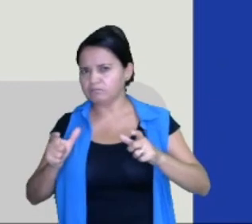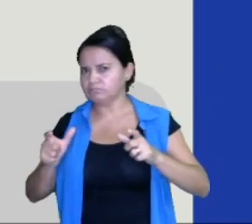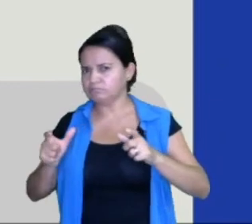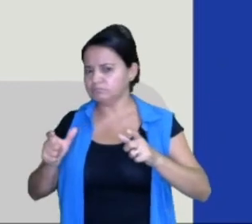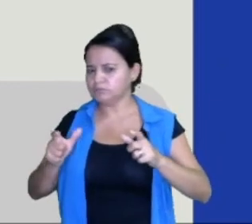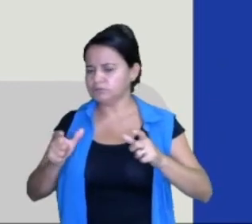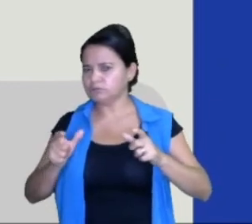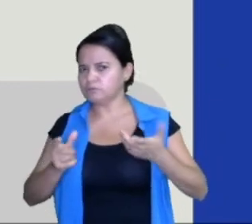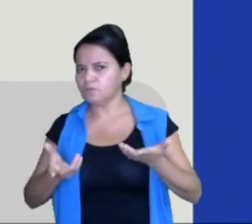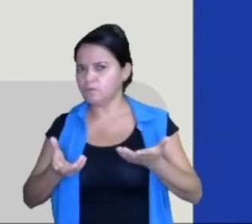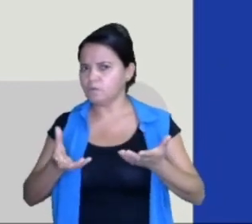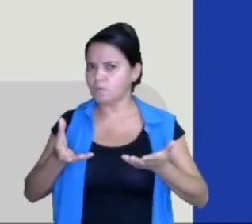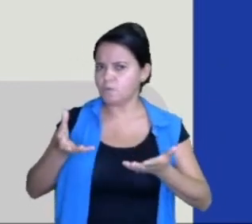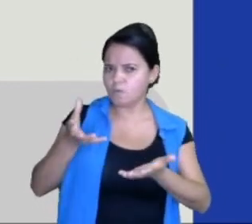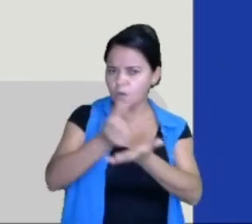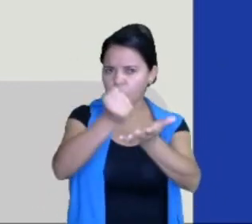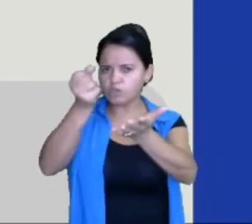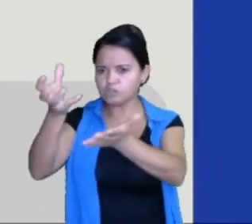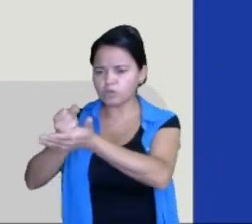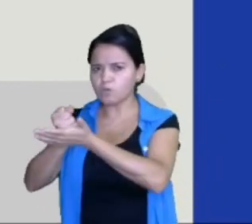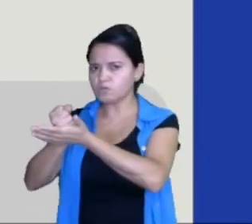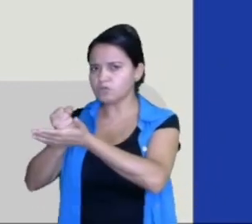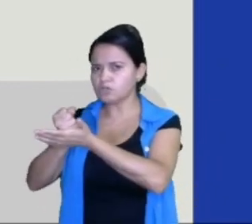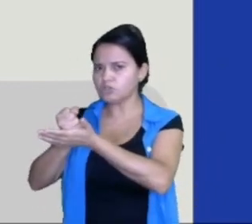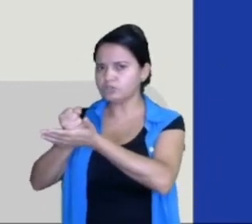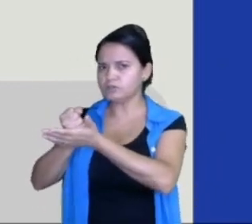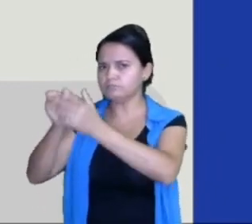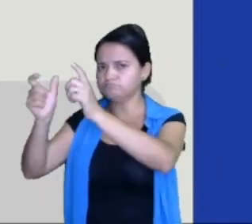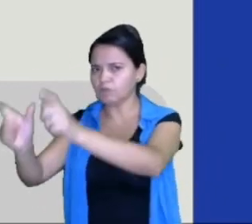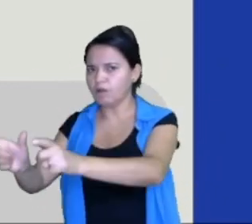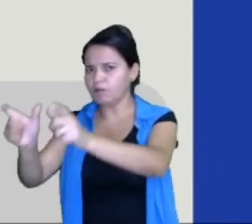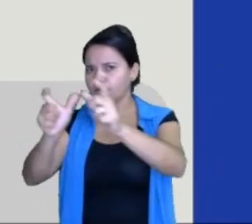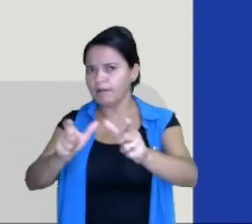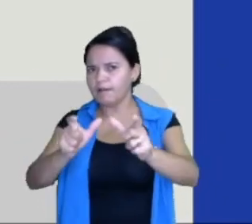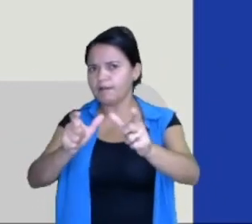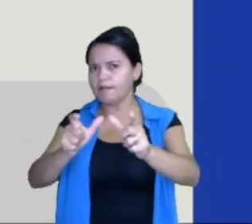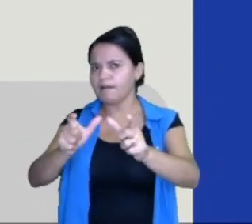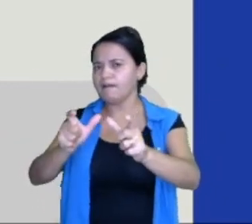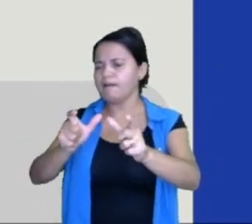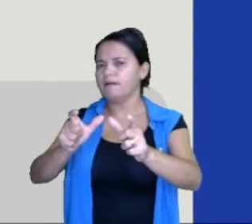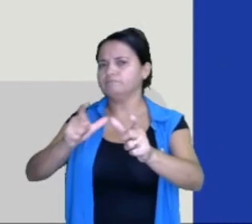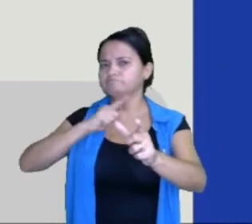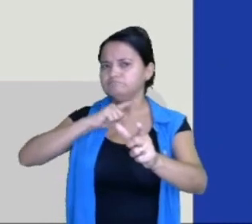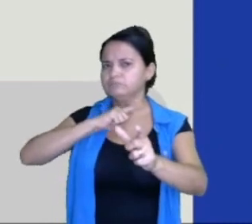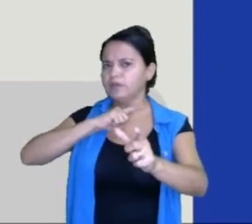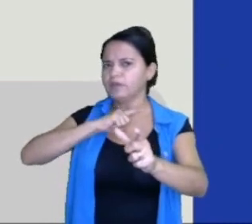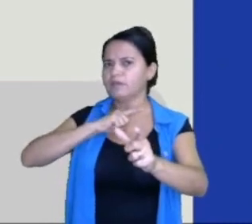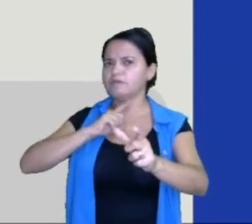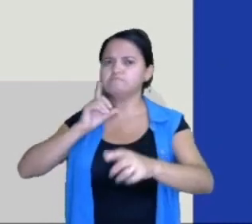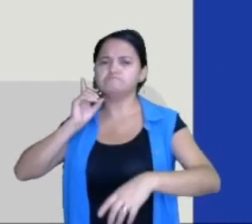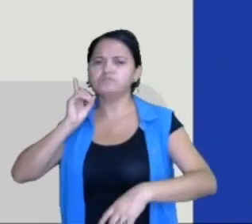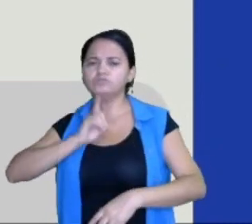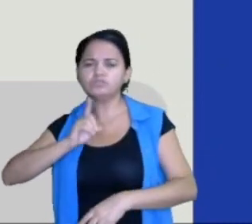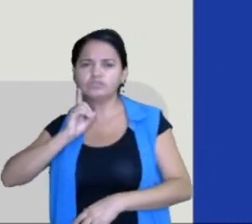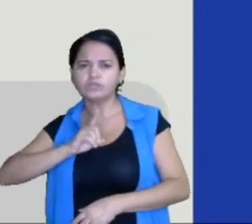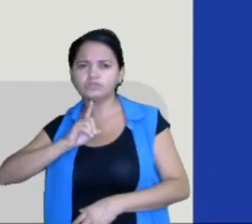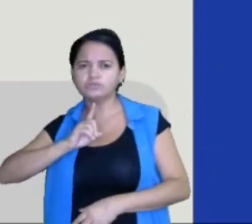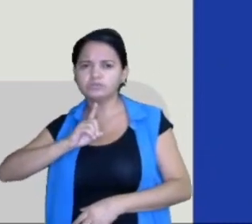de compras, né? Comprou determinado território, tá? Os Estados Unidos,